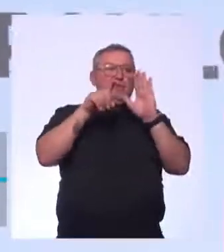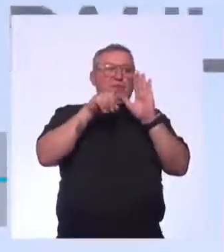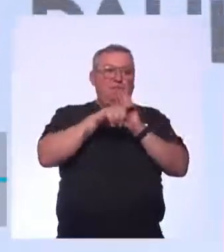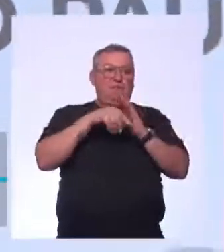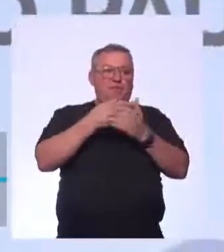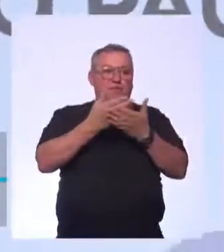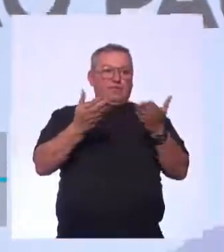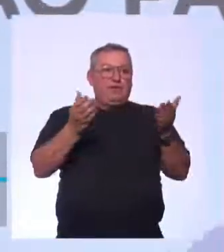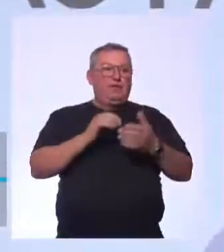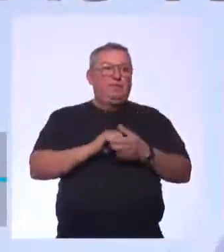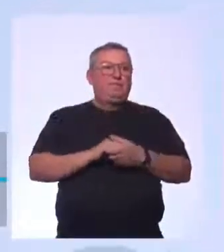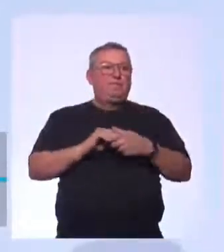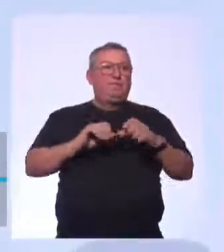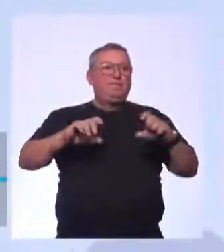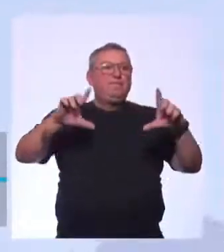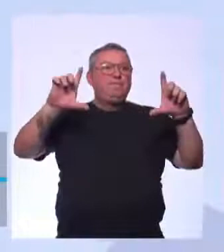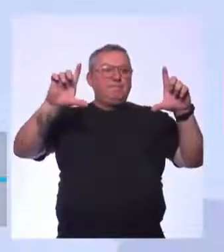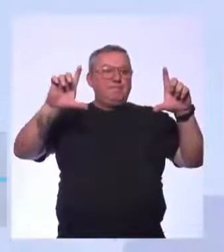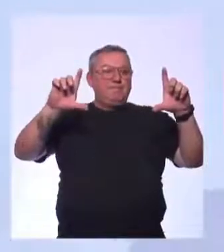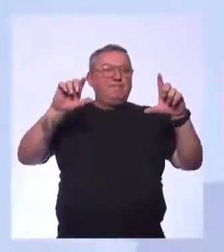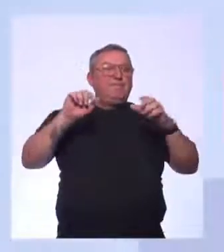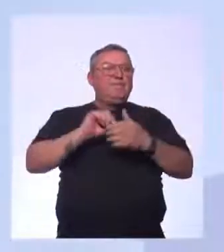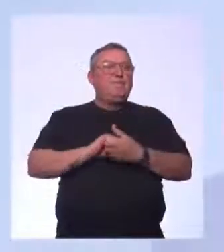para vocês, na tela.